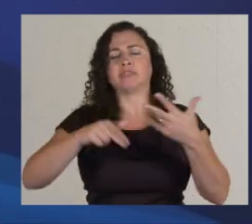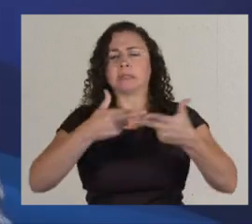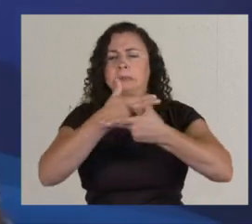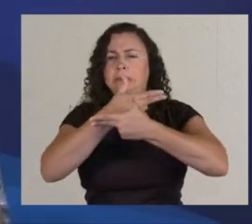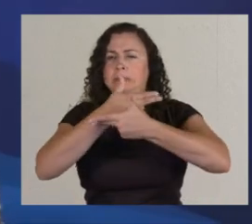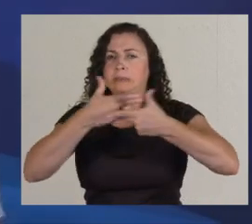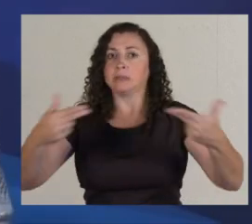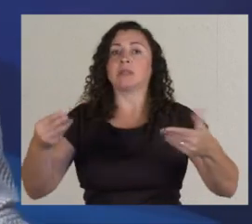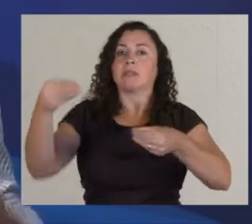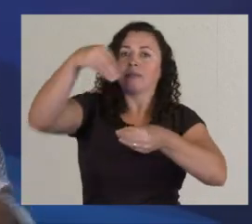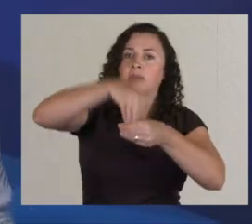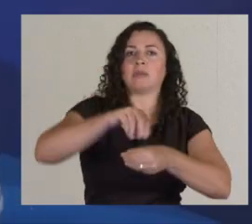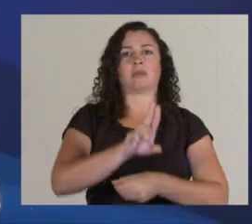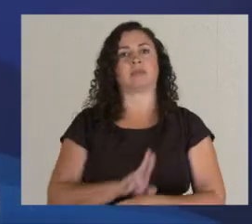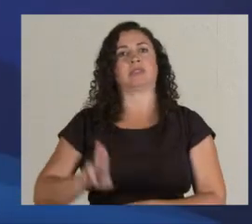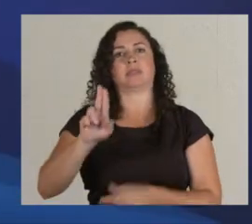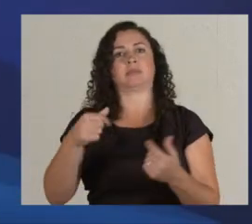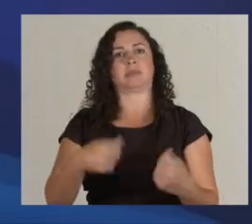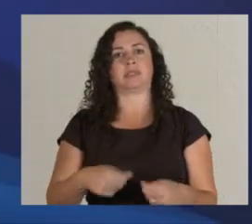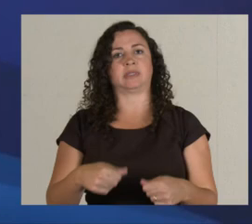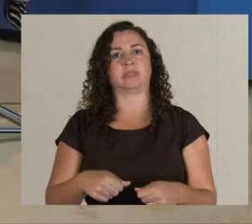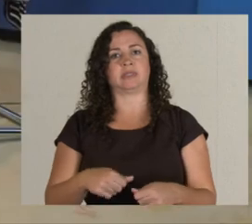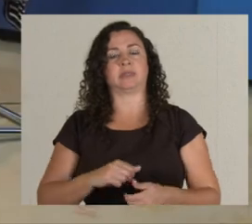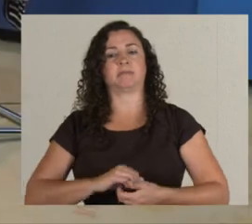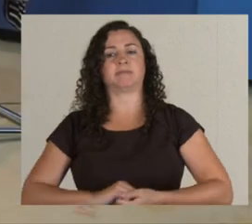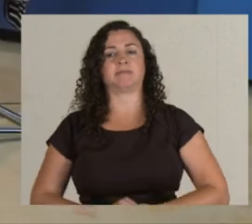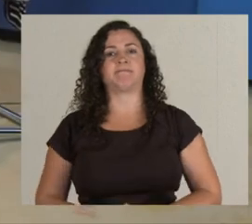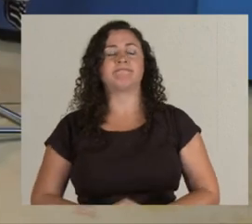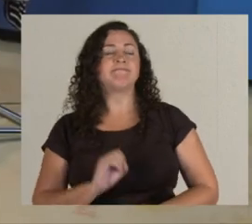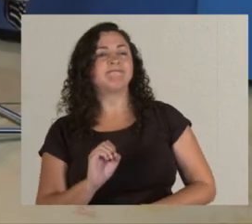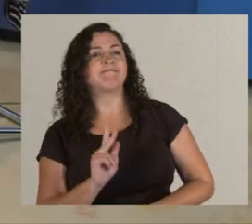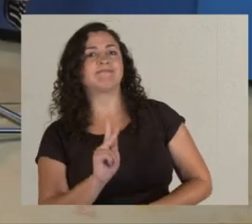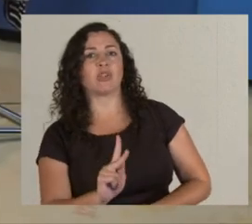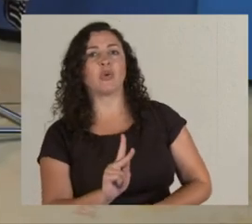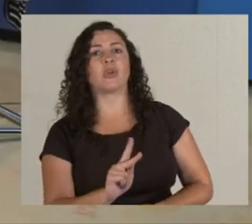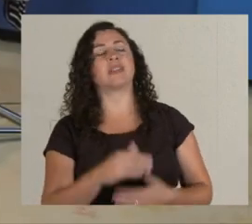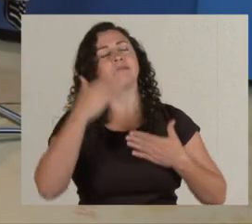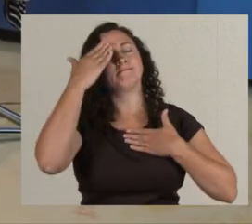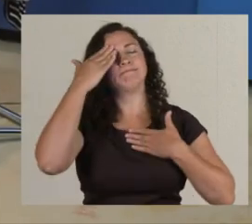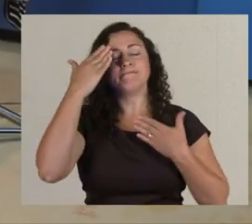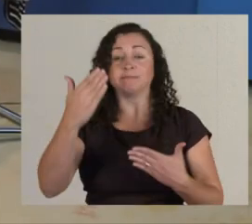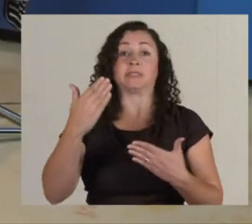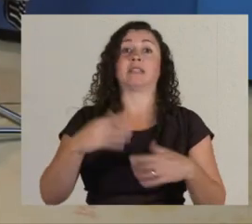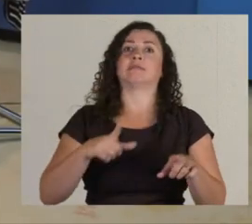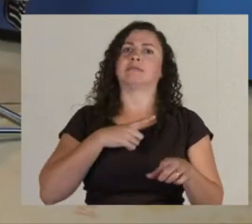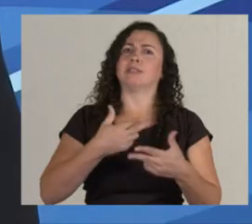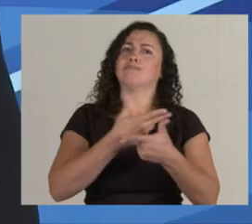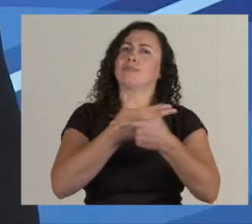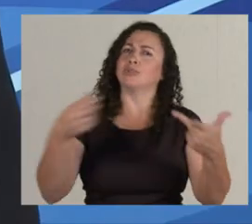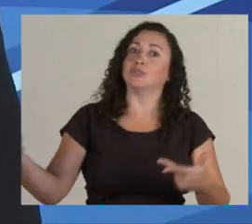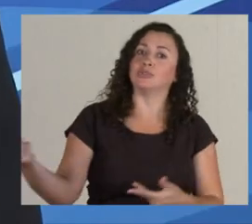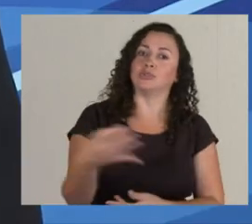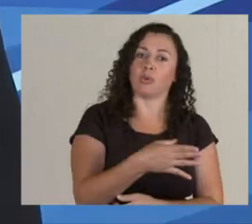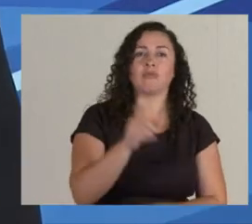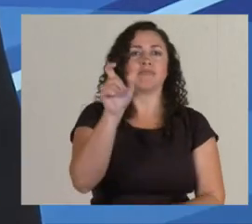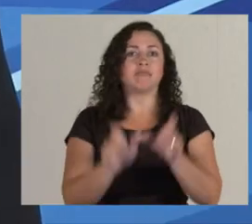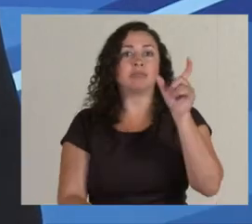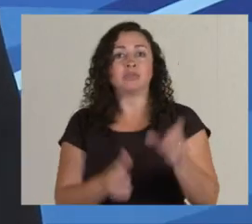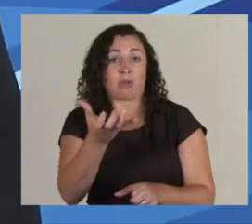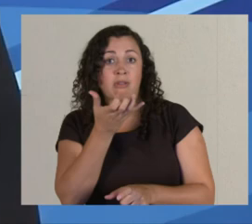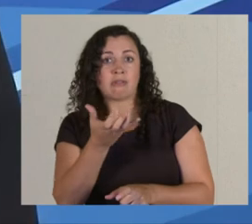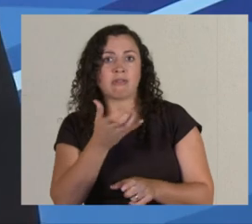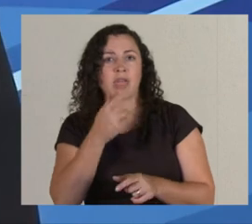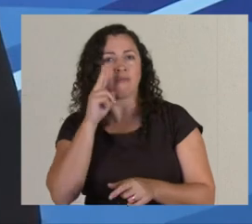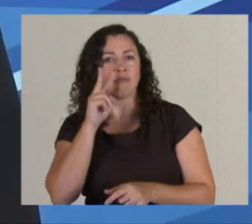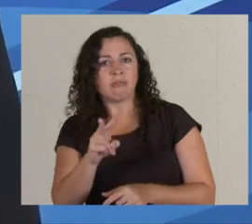diversidade, toda ela dentro da própria universidade. Ok, então muitas novidades aí. As pessoas que